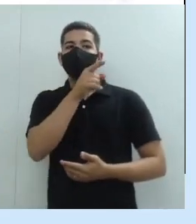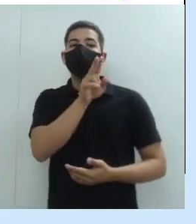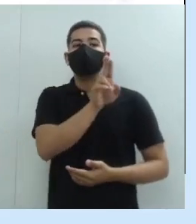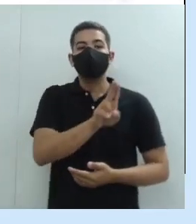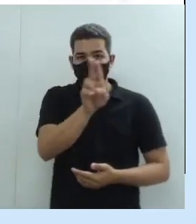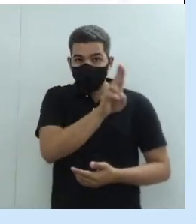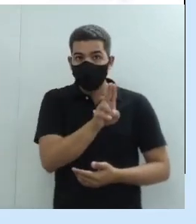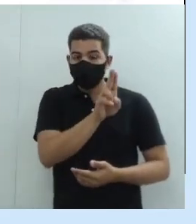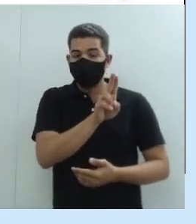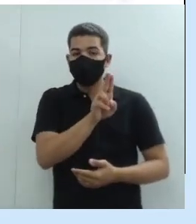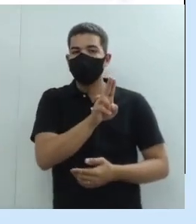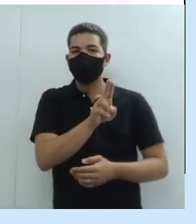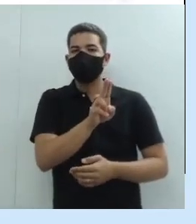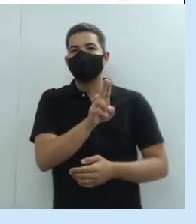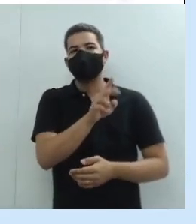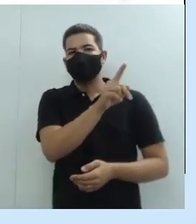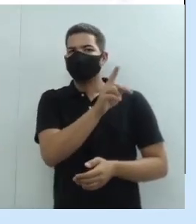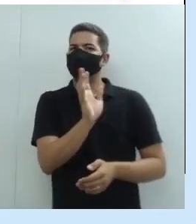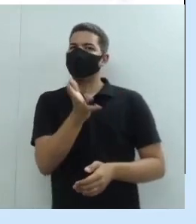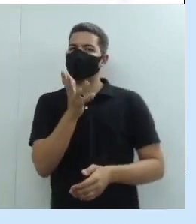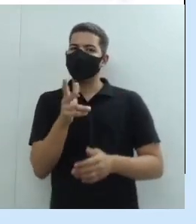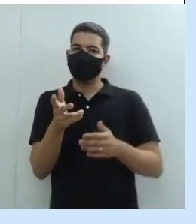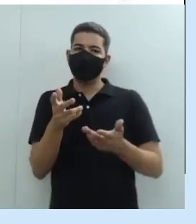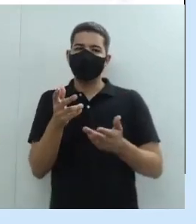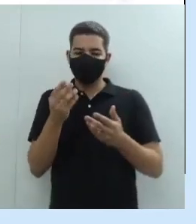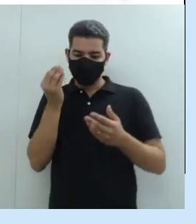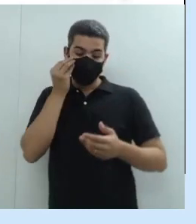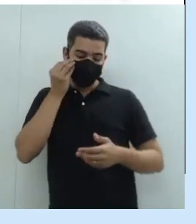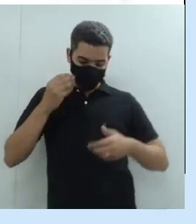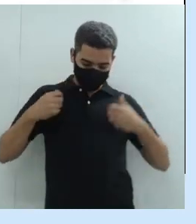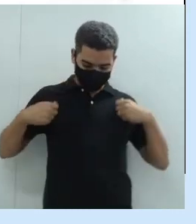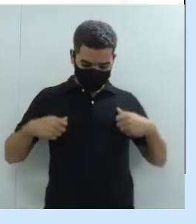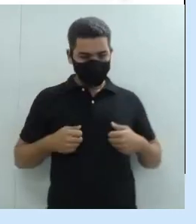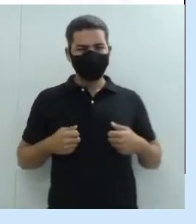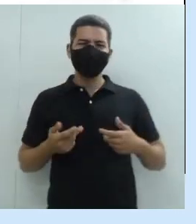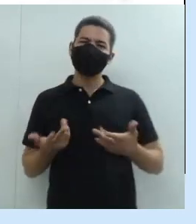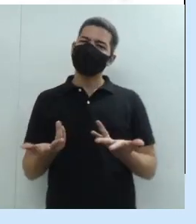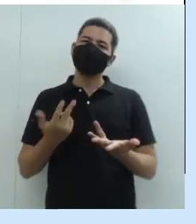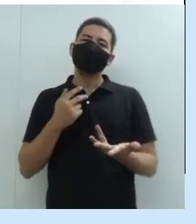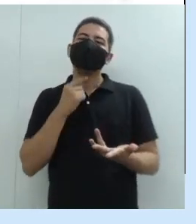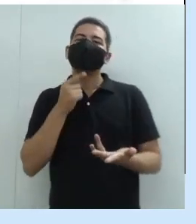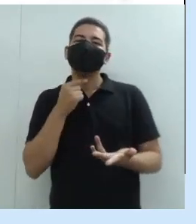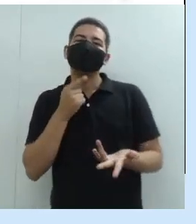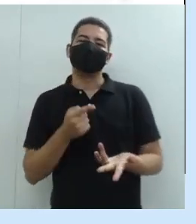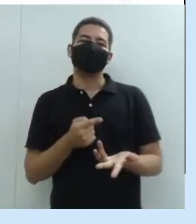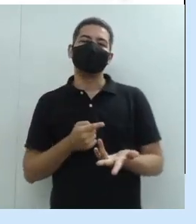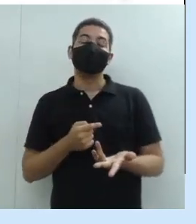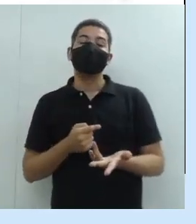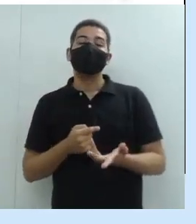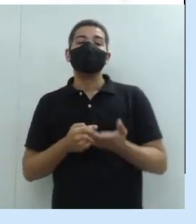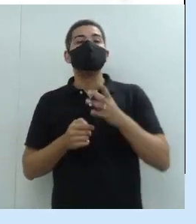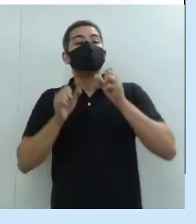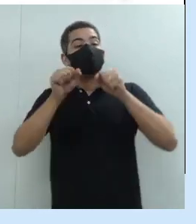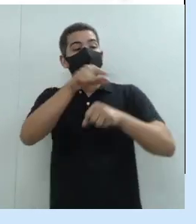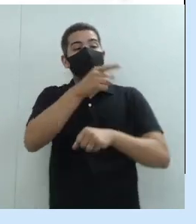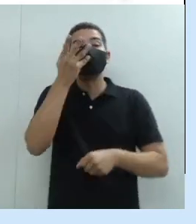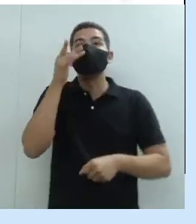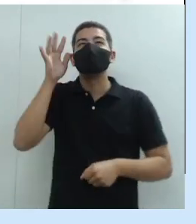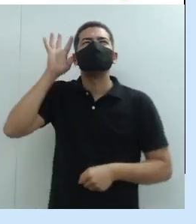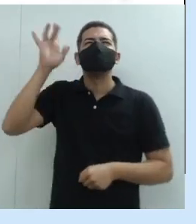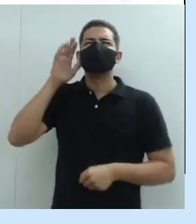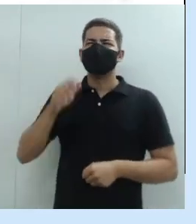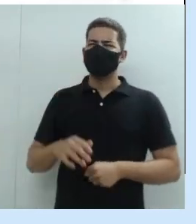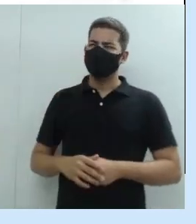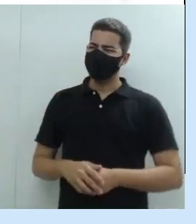uso pessoal. Não é verdade? Então, o que ele talvez tenha pensado ou imaginado é que